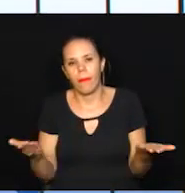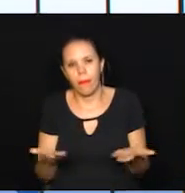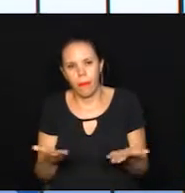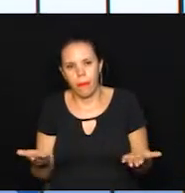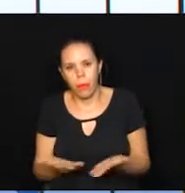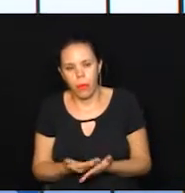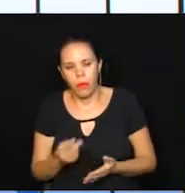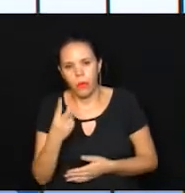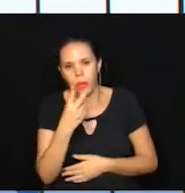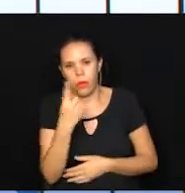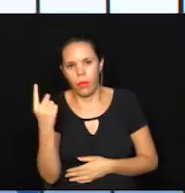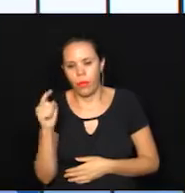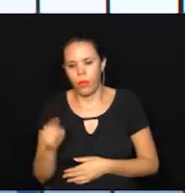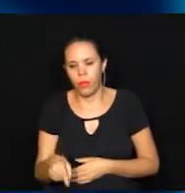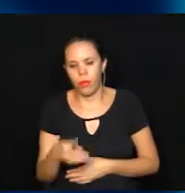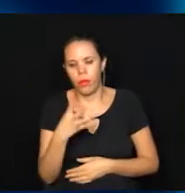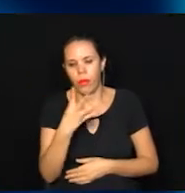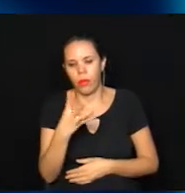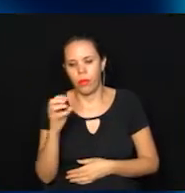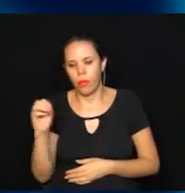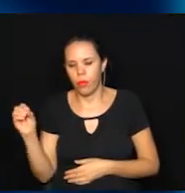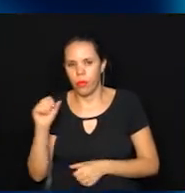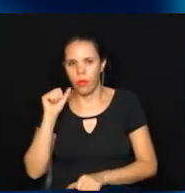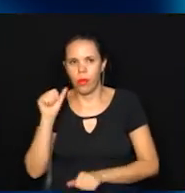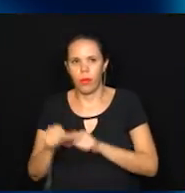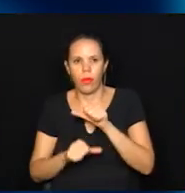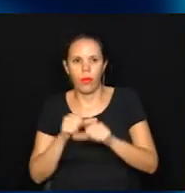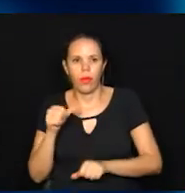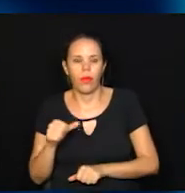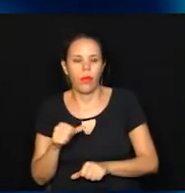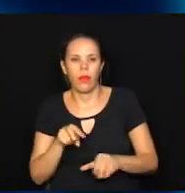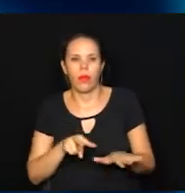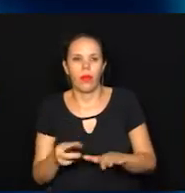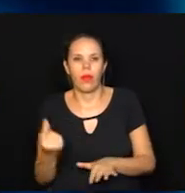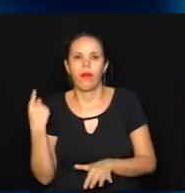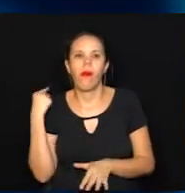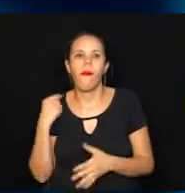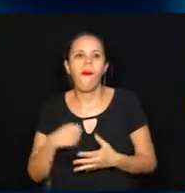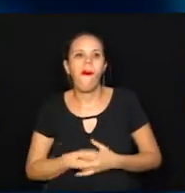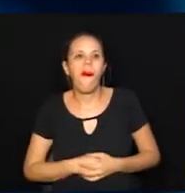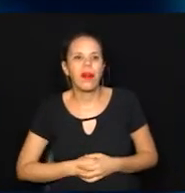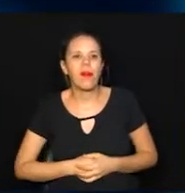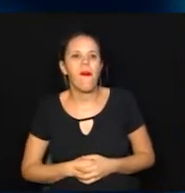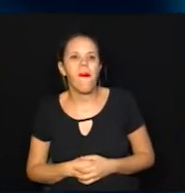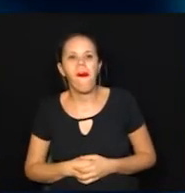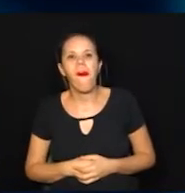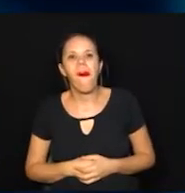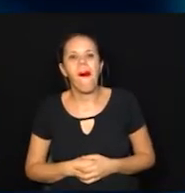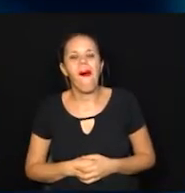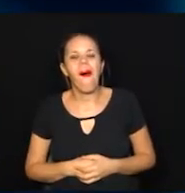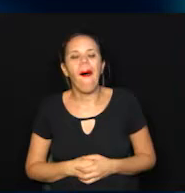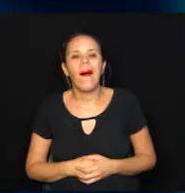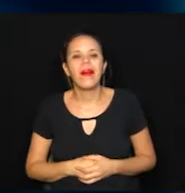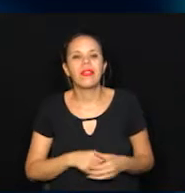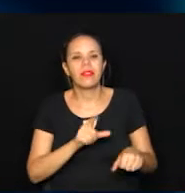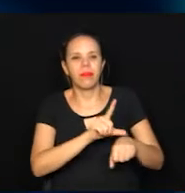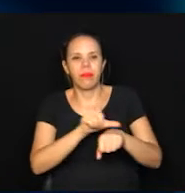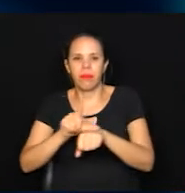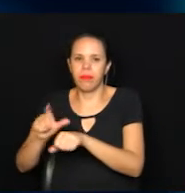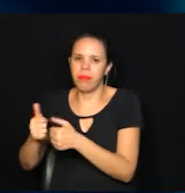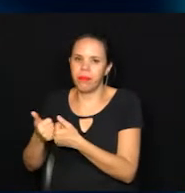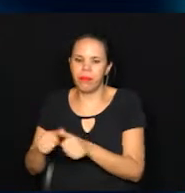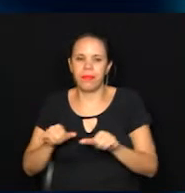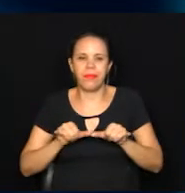decreto 21.400, alterando o da semana passada. Assim, padarias,